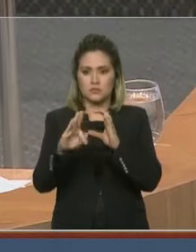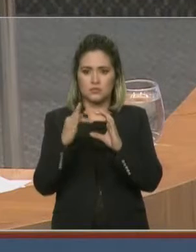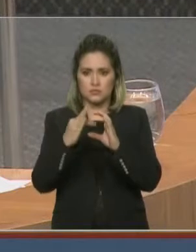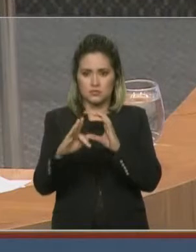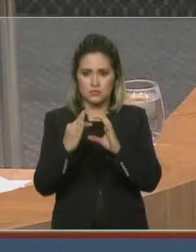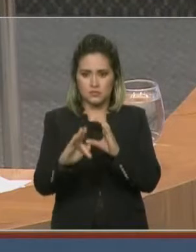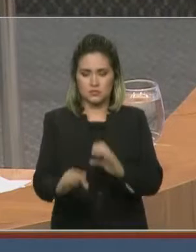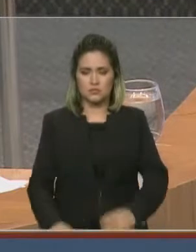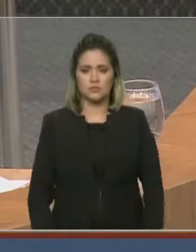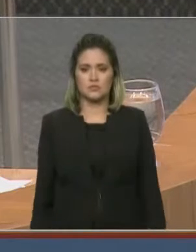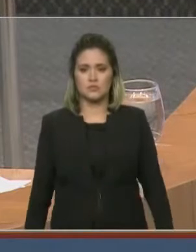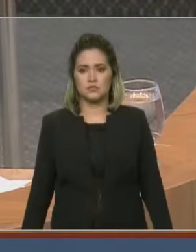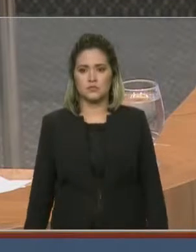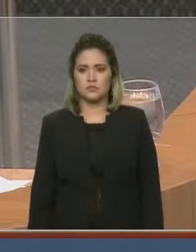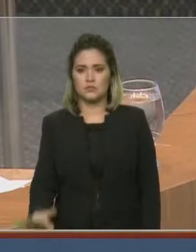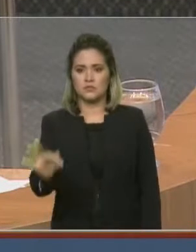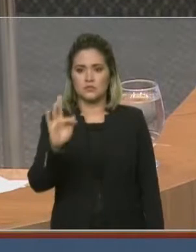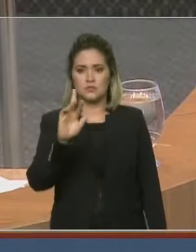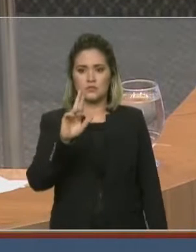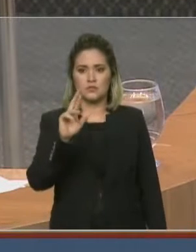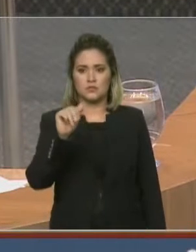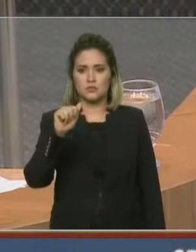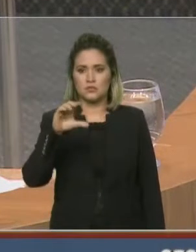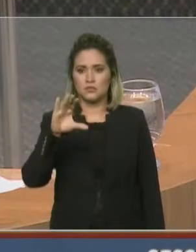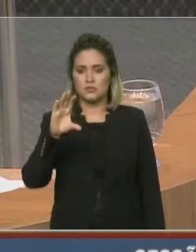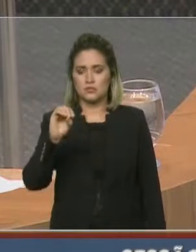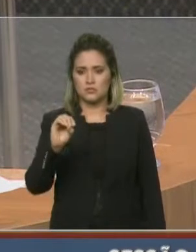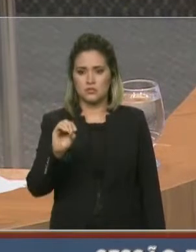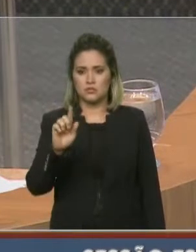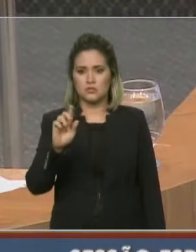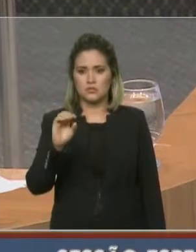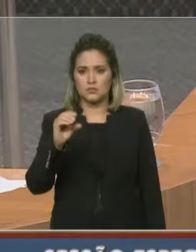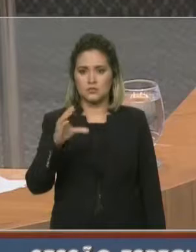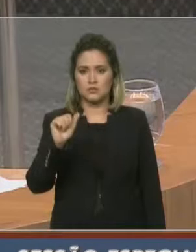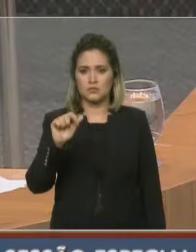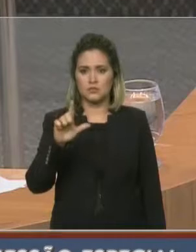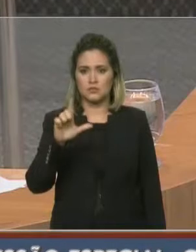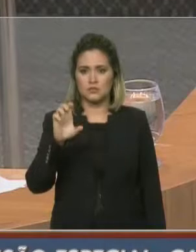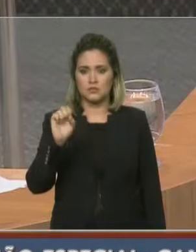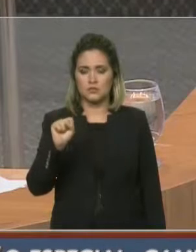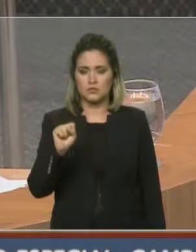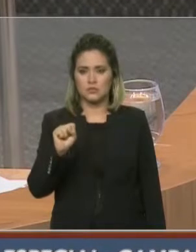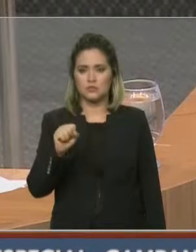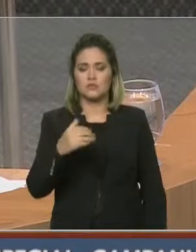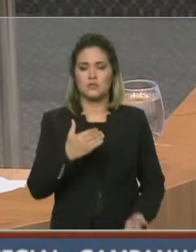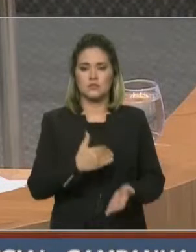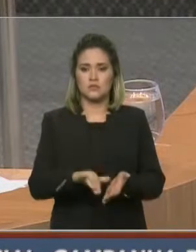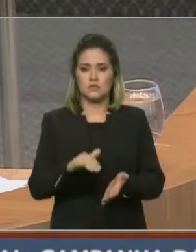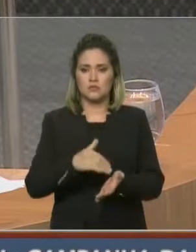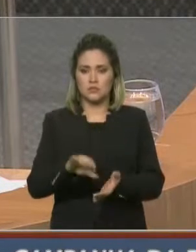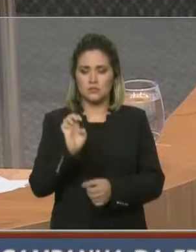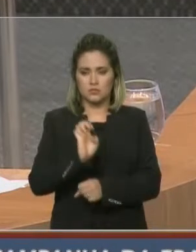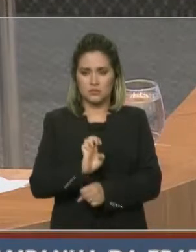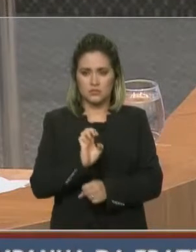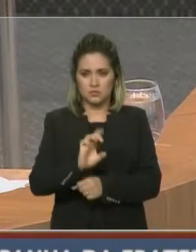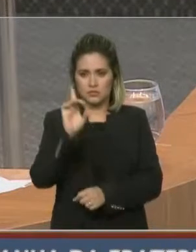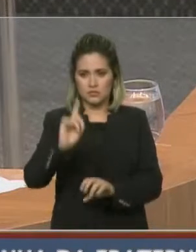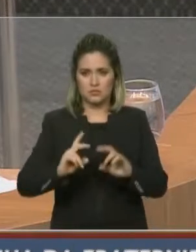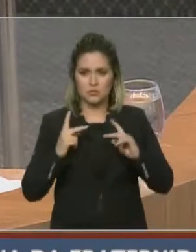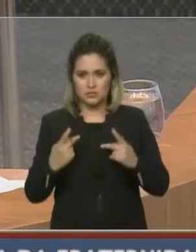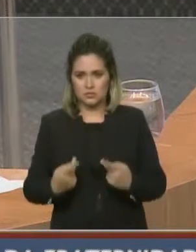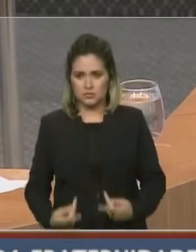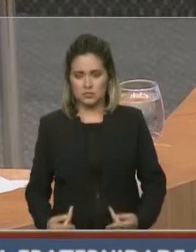do excelentíssimo senhor Francisco Gonçalves, secretário de Estado dos Direitos Humanos e Participação